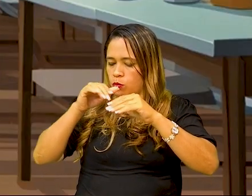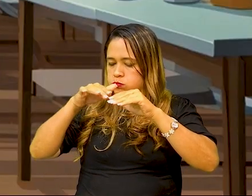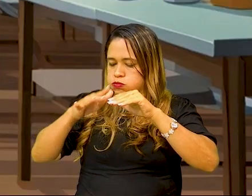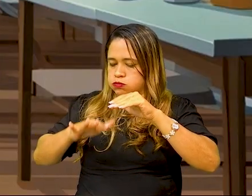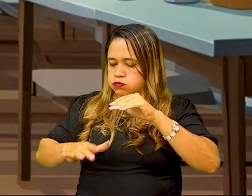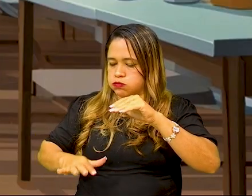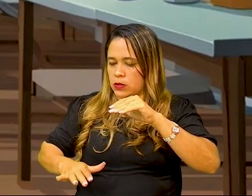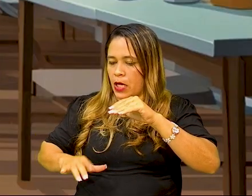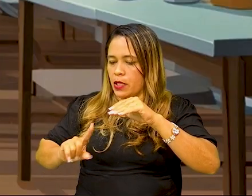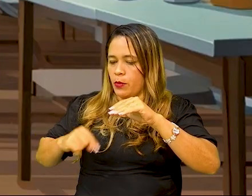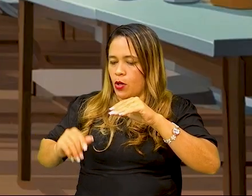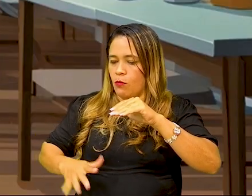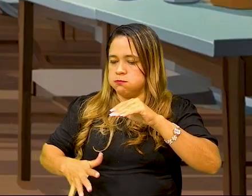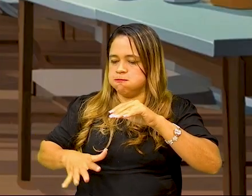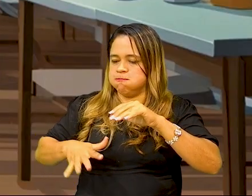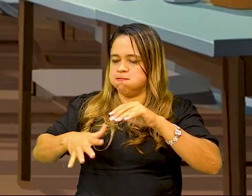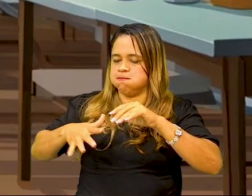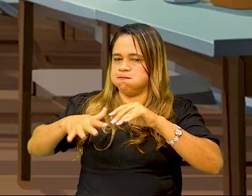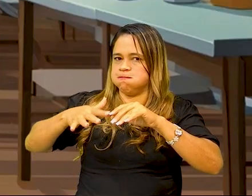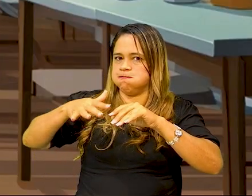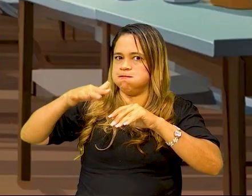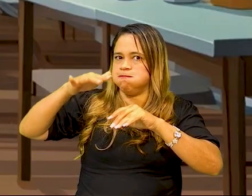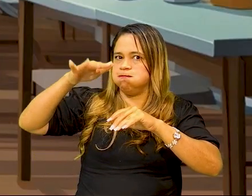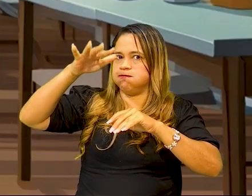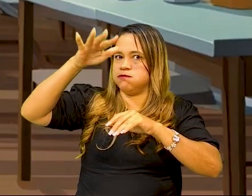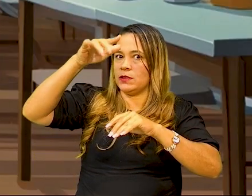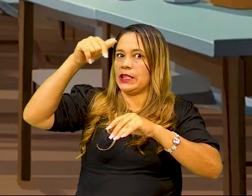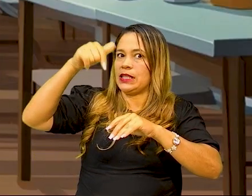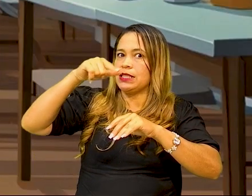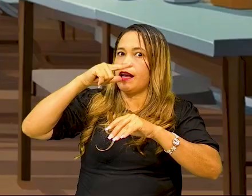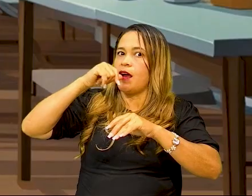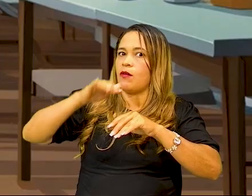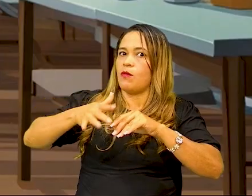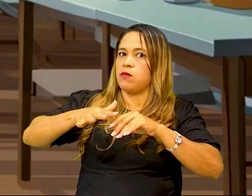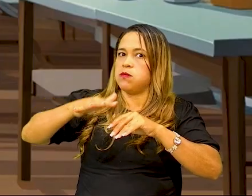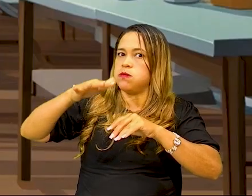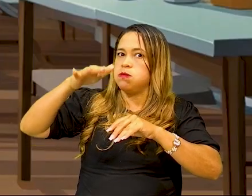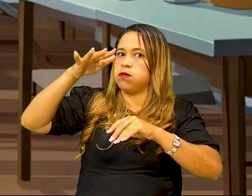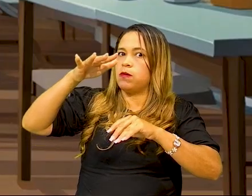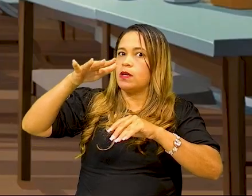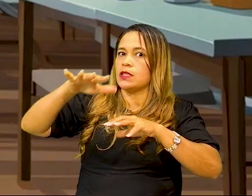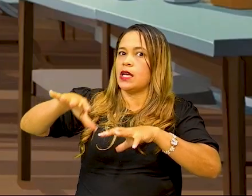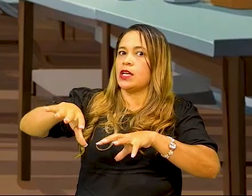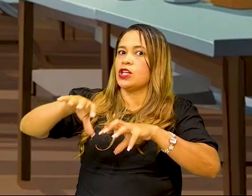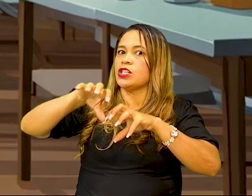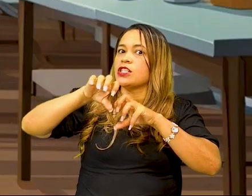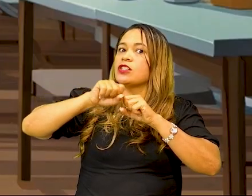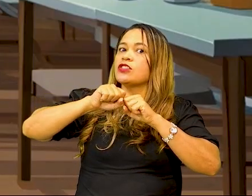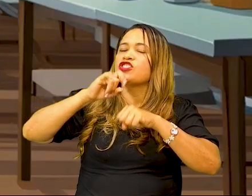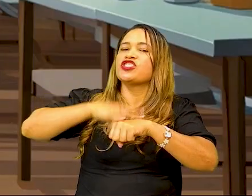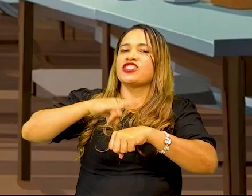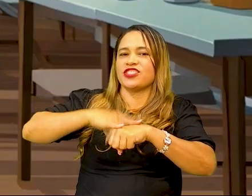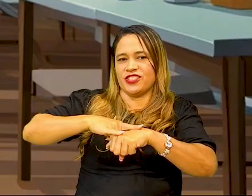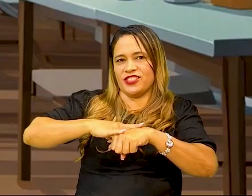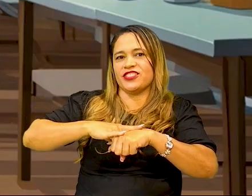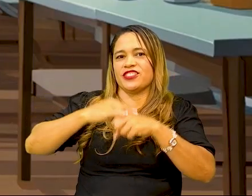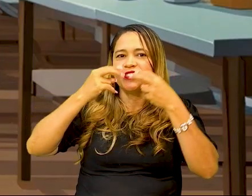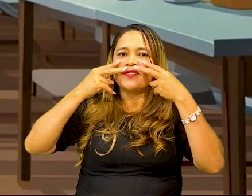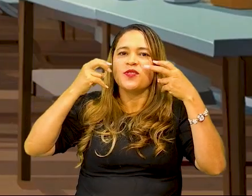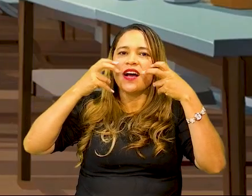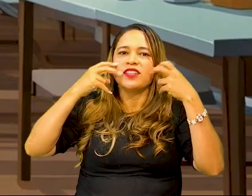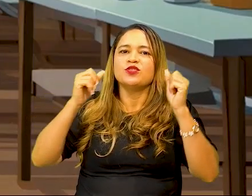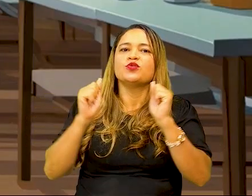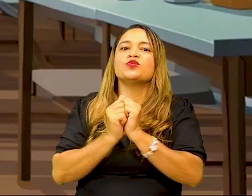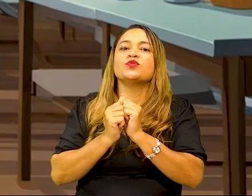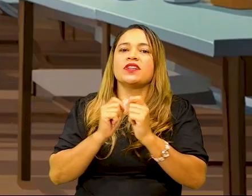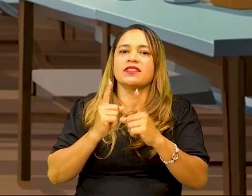repente ela sobe para a superfície. E na hora que essa água sobe para a superfície, ela traz o que junto com ela? O xixi do rato. E junto com o xixi do rato,